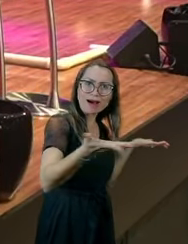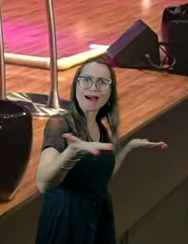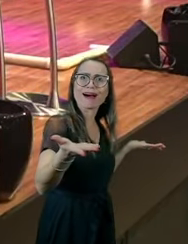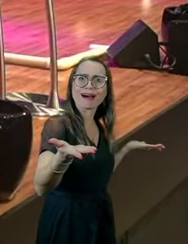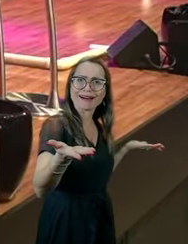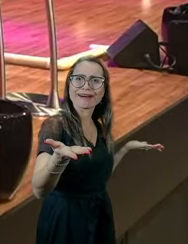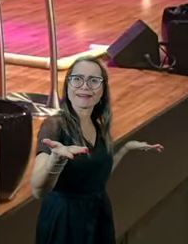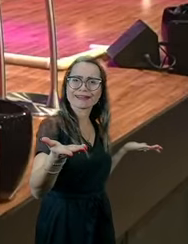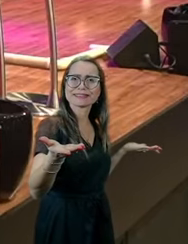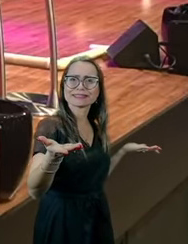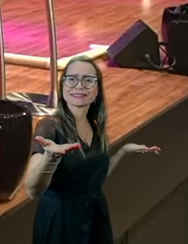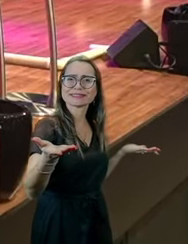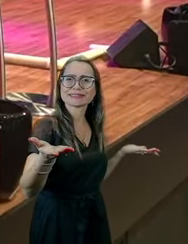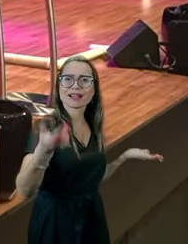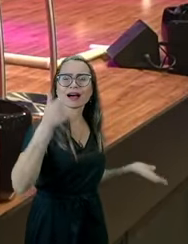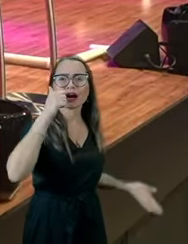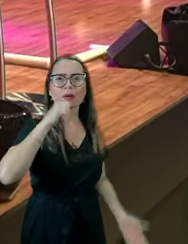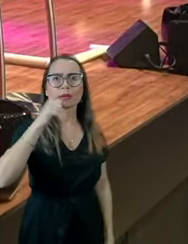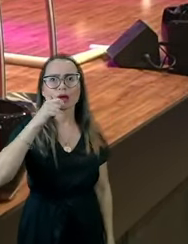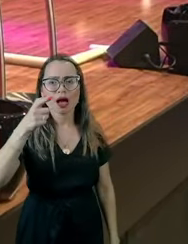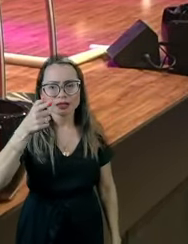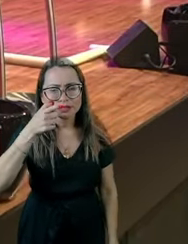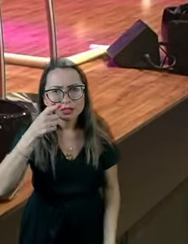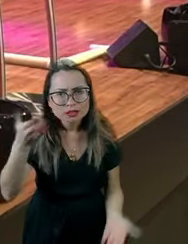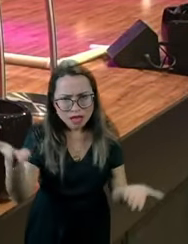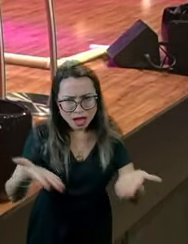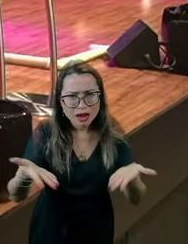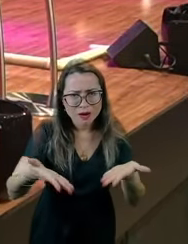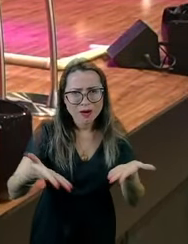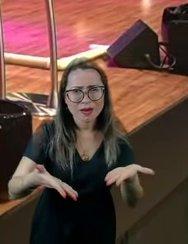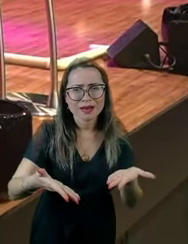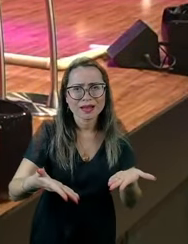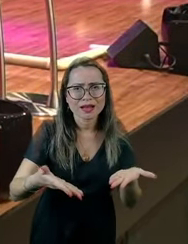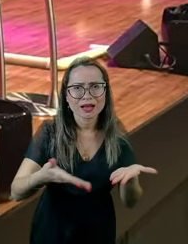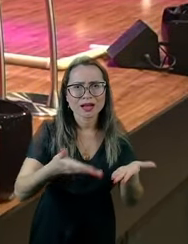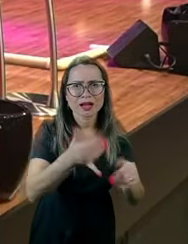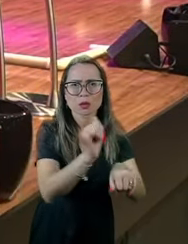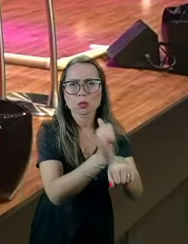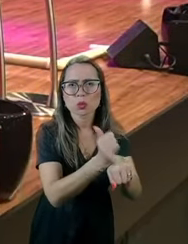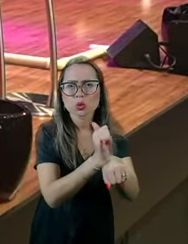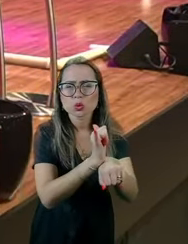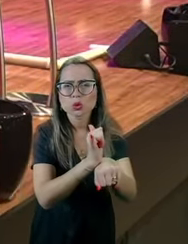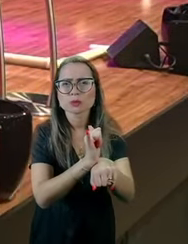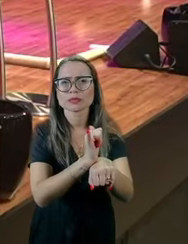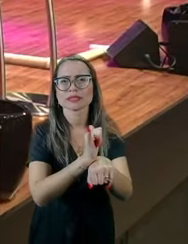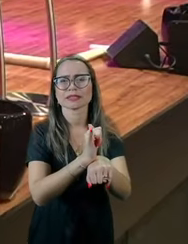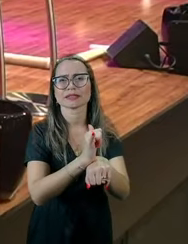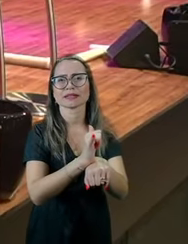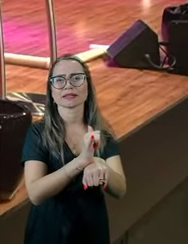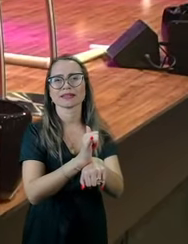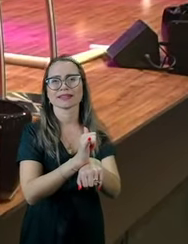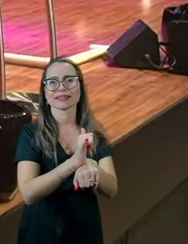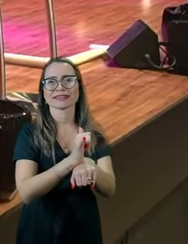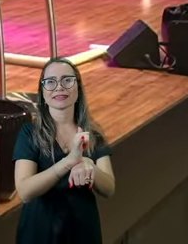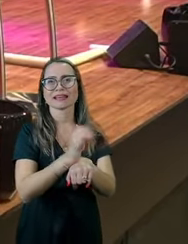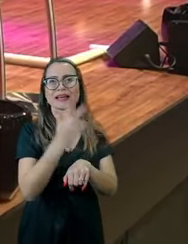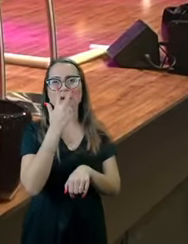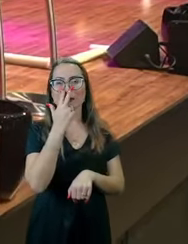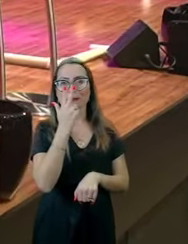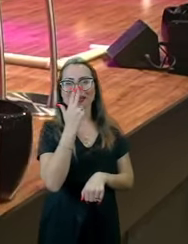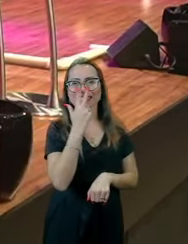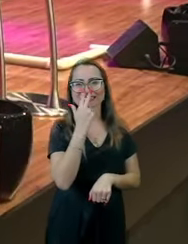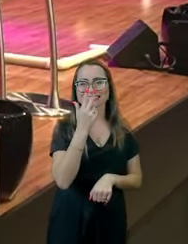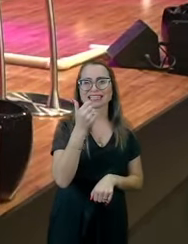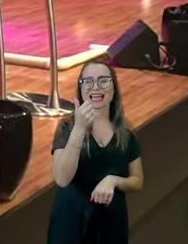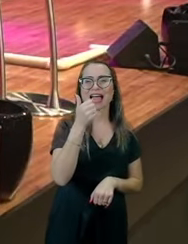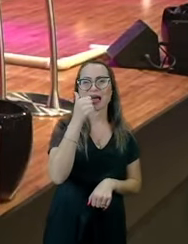As mulheres que estão assistindo agora, existem aquelas que são as provedoras de conexões à distância. Paulo